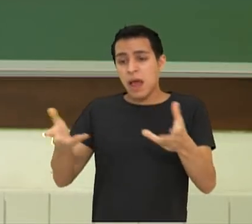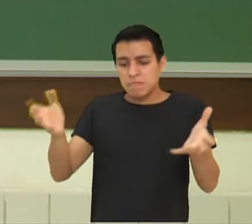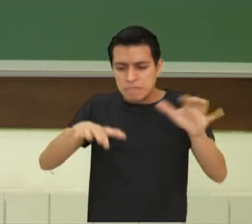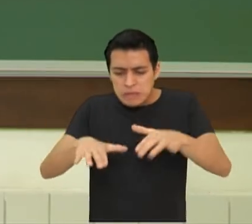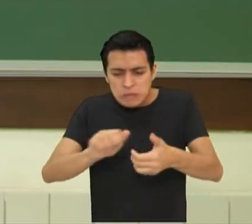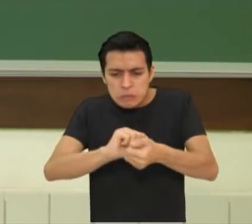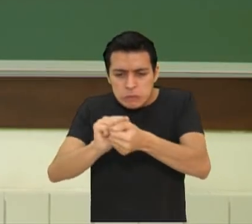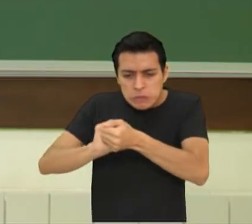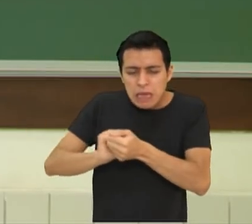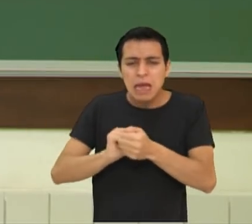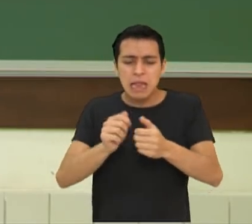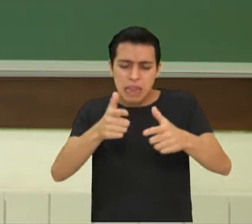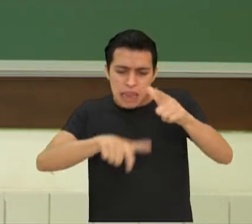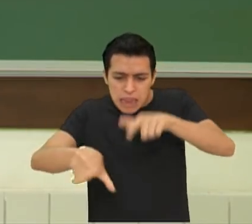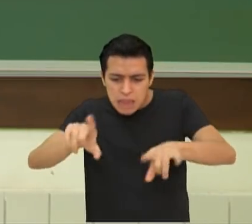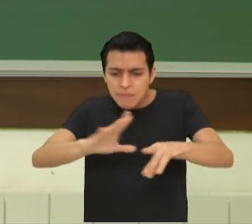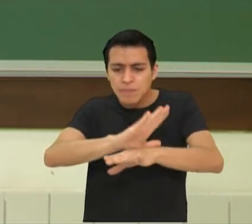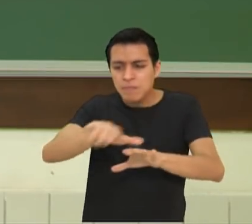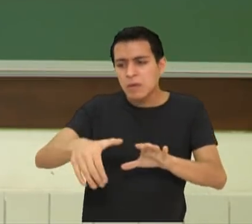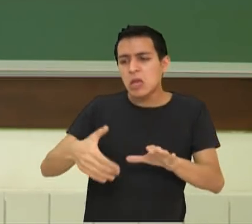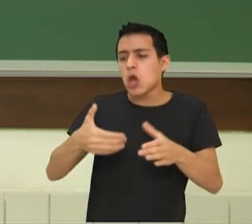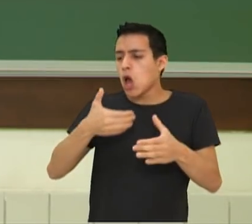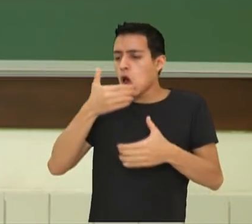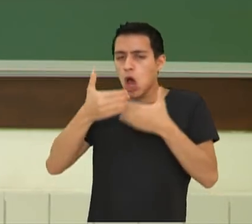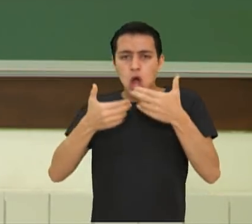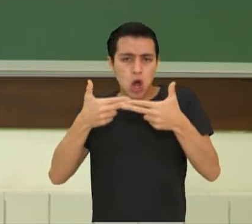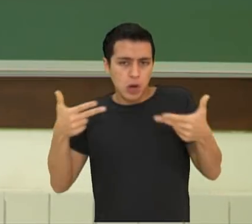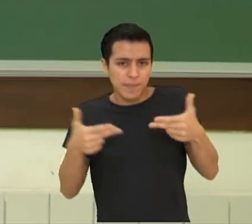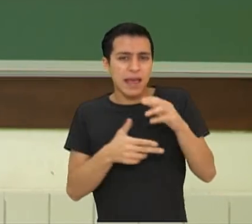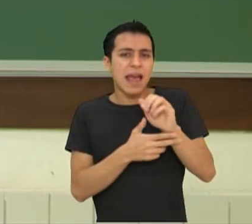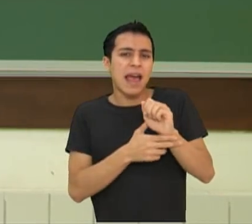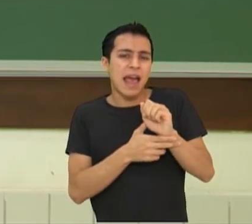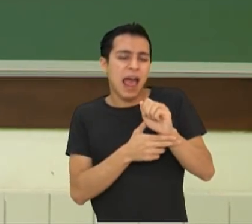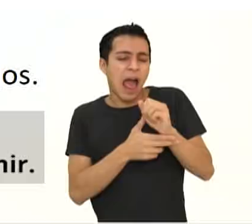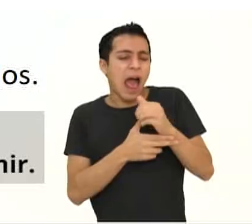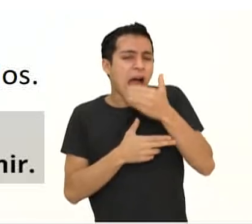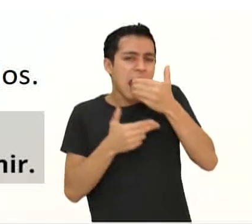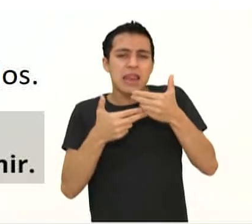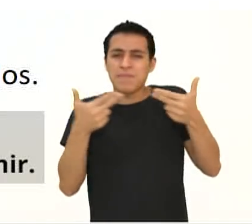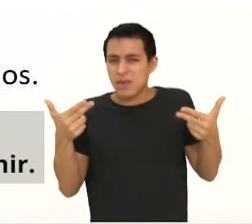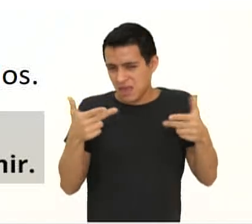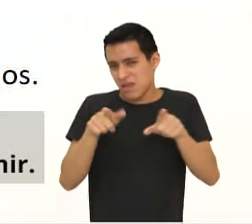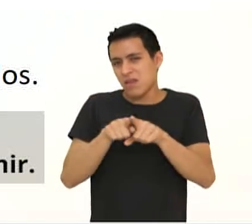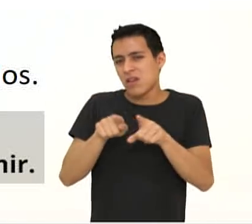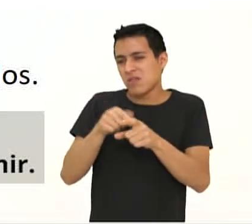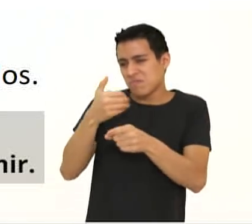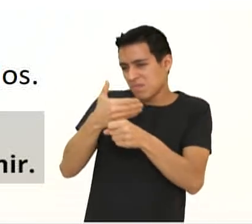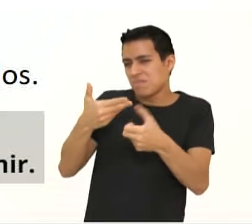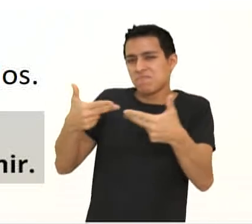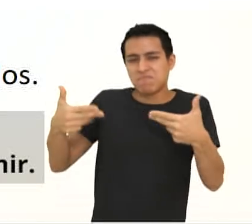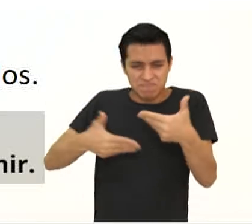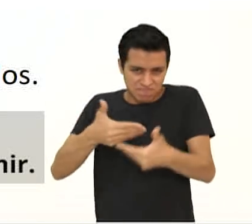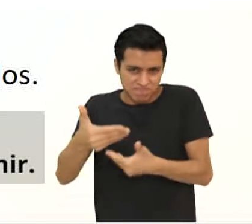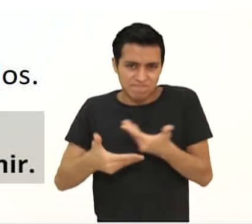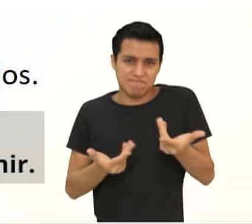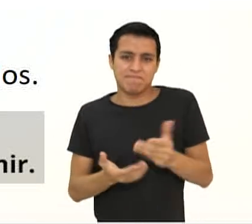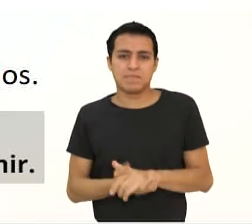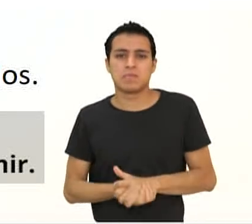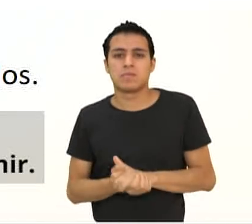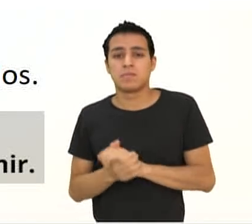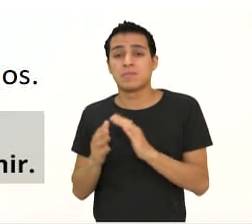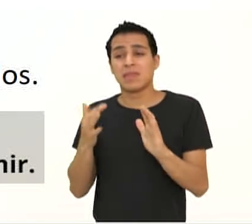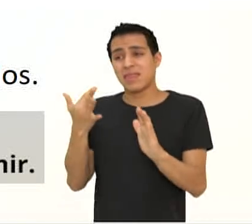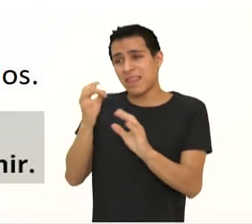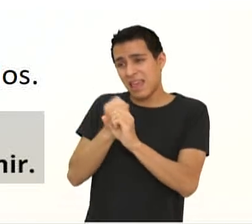alimentos antes de consumi-lo, principalmente aqueles que são crus, frutas e verduras. Nos últimos